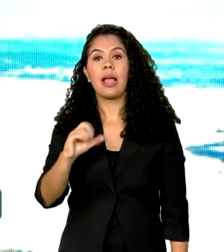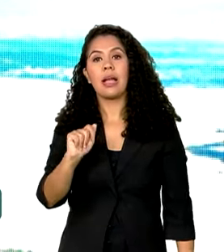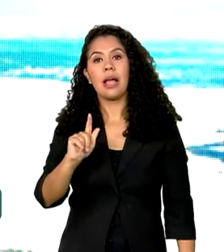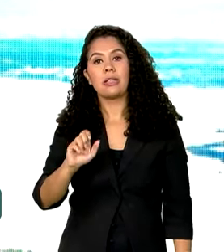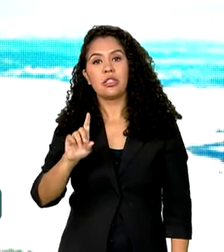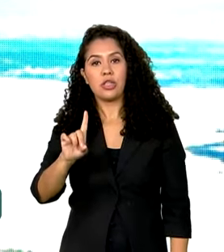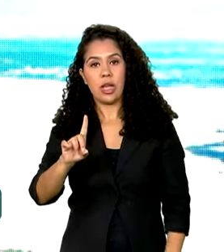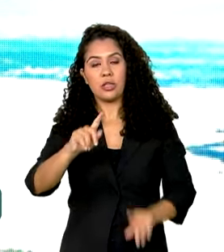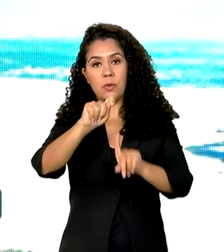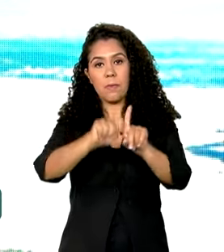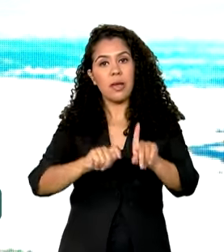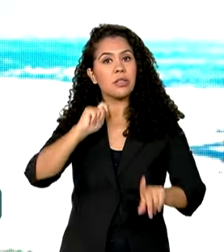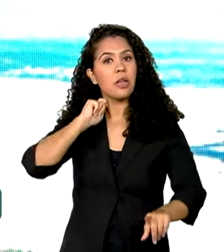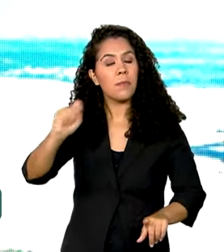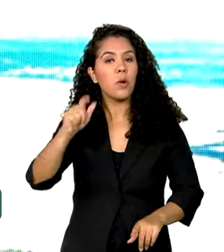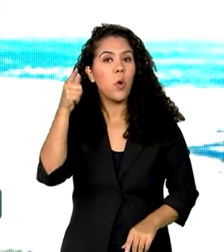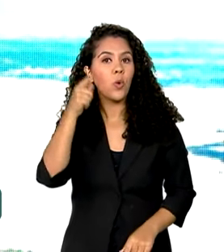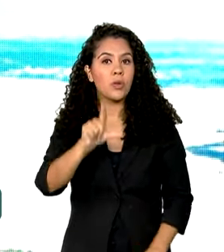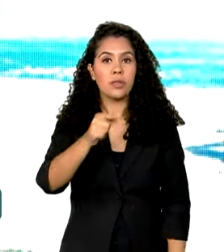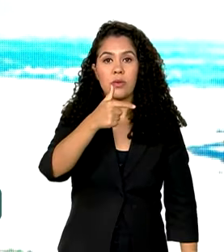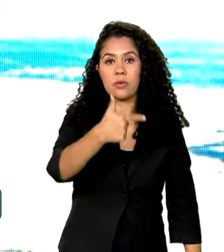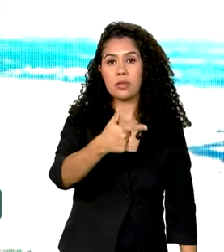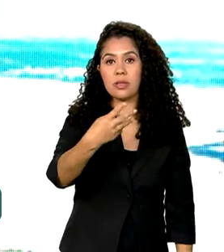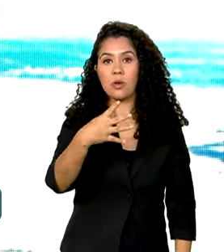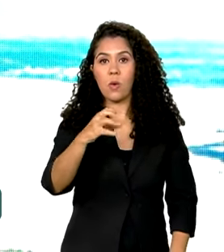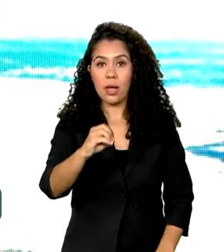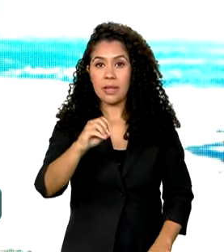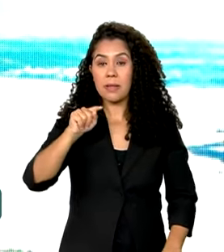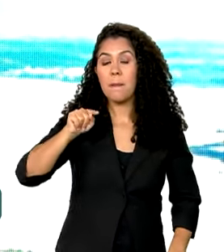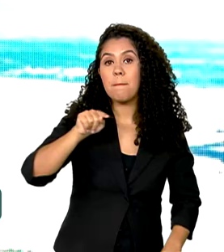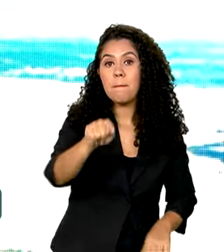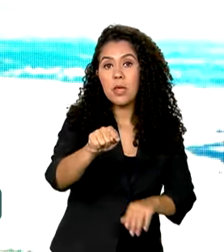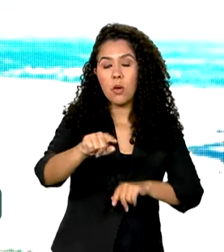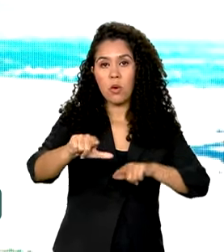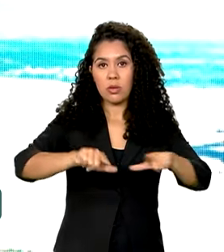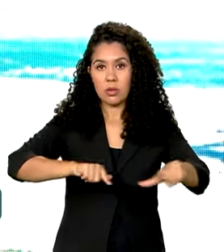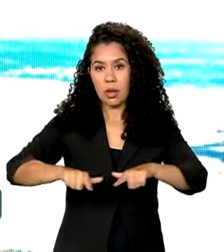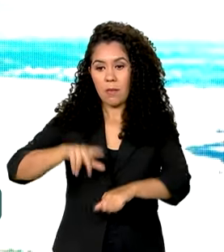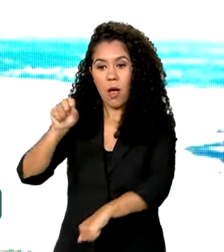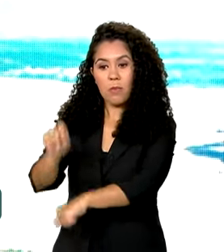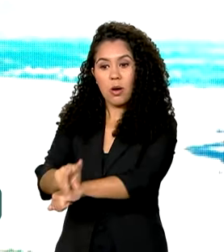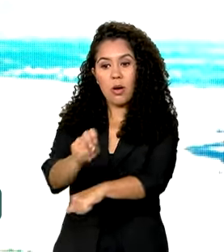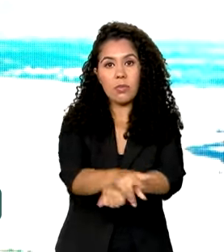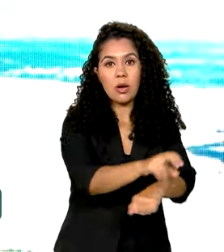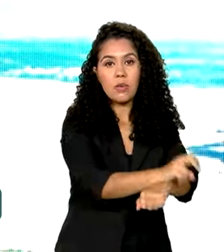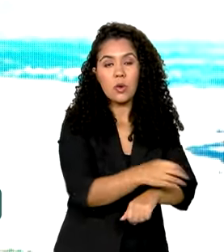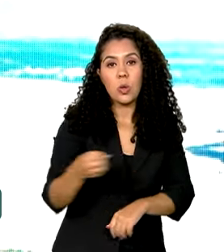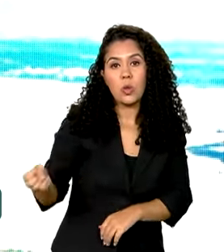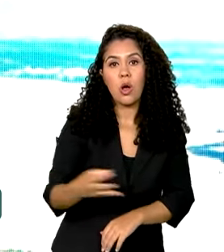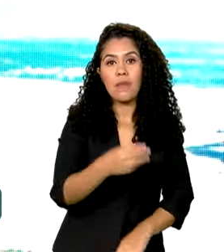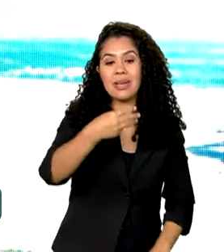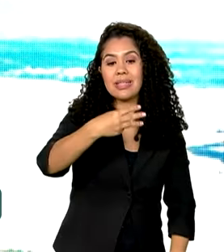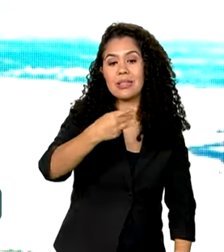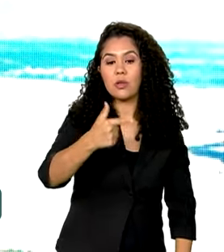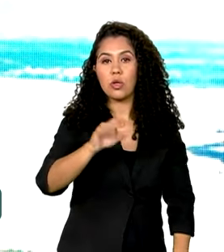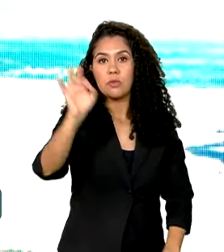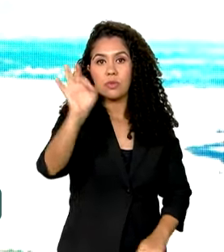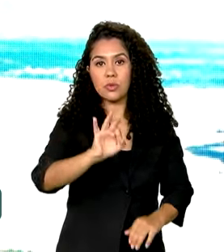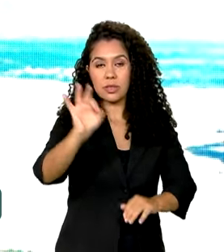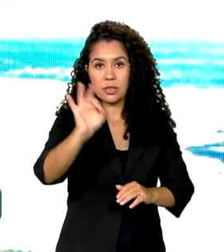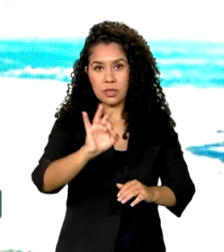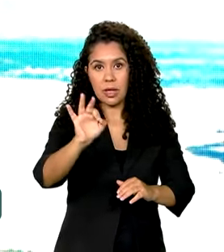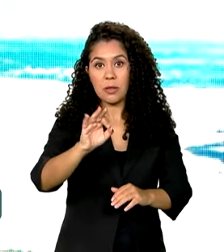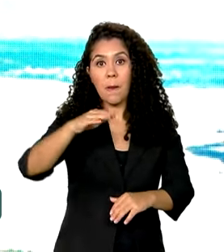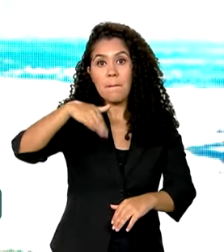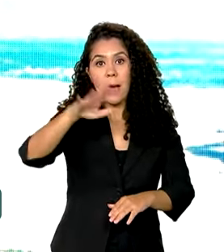abril gerou 240 mil empregos novos, ou seja, 32% maior do que abril do ano